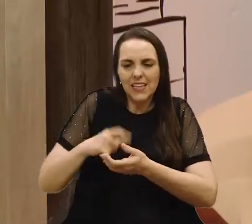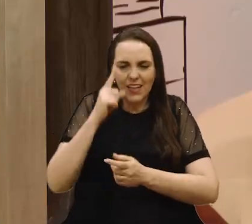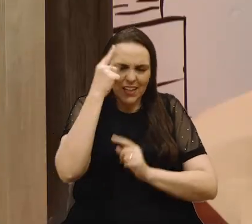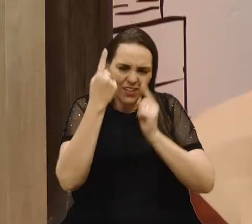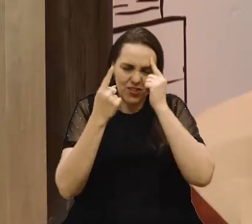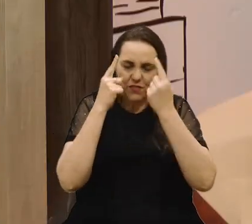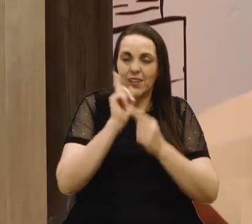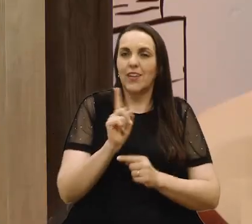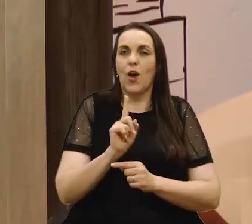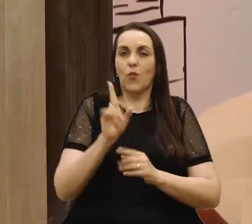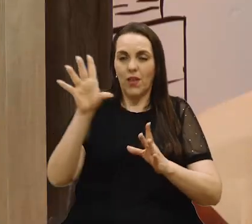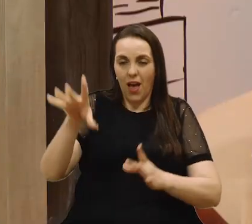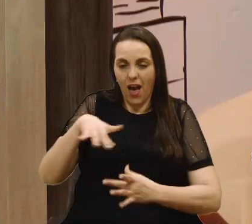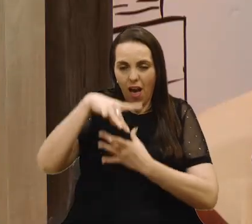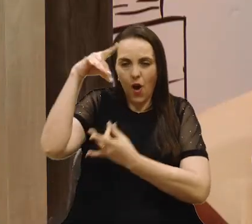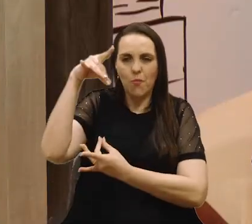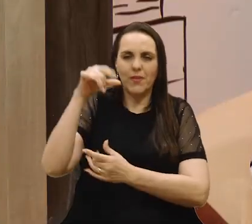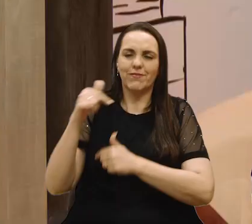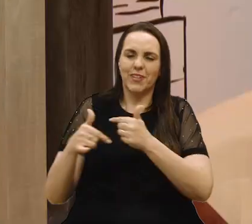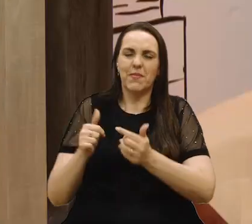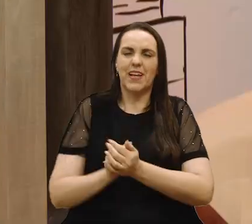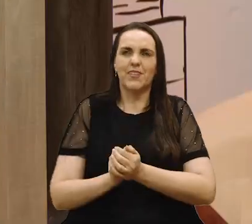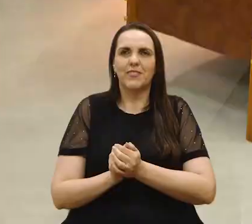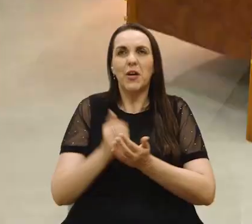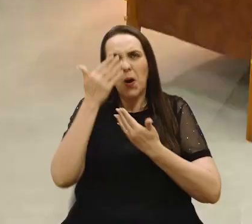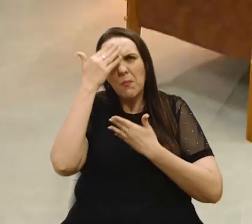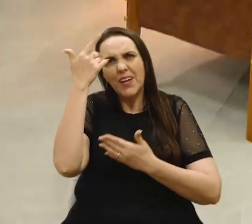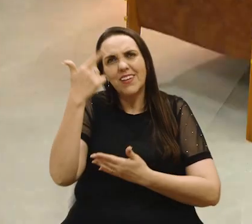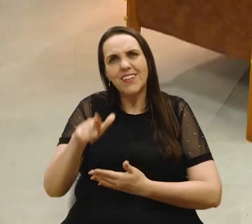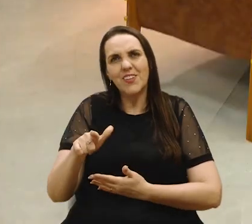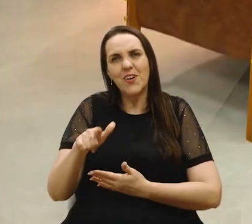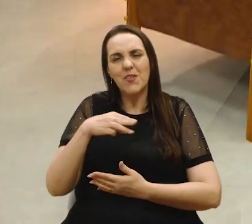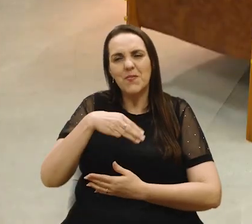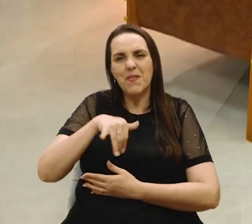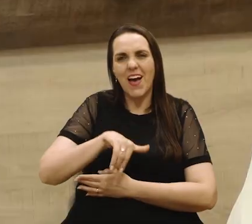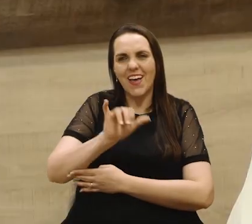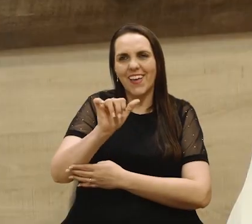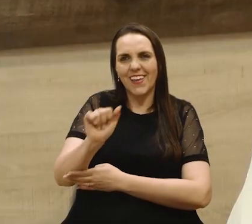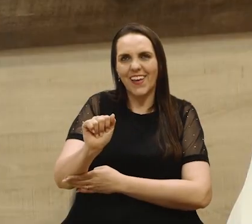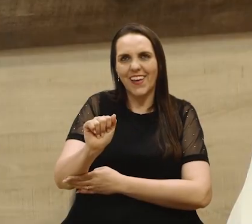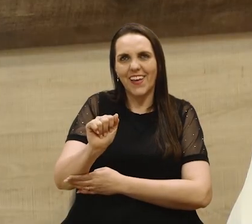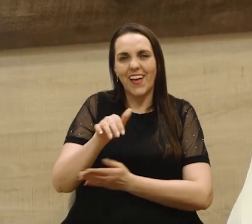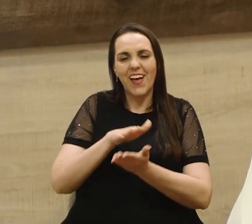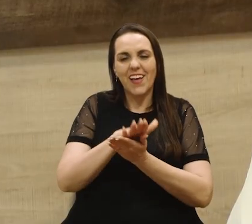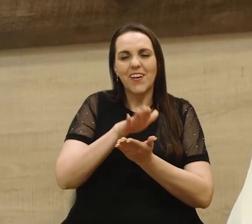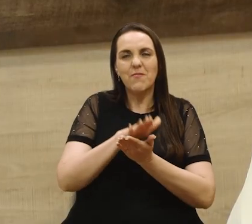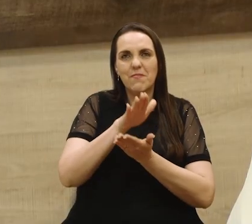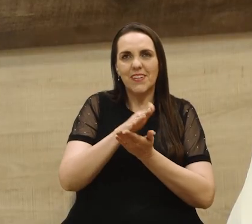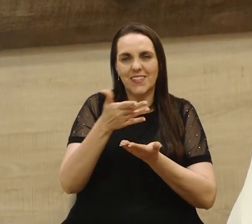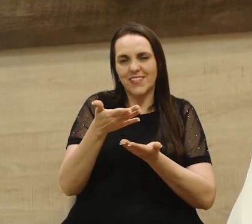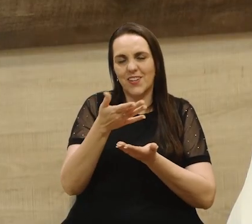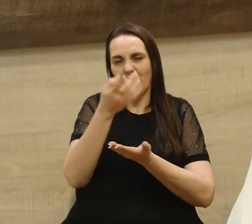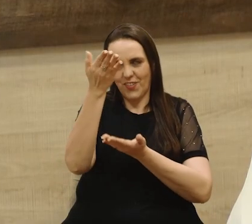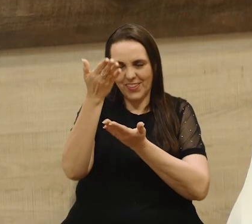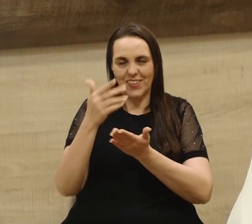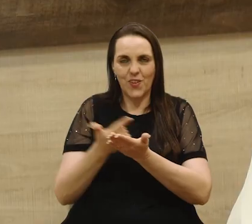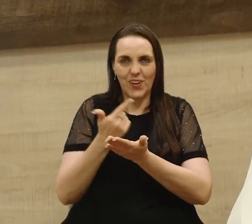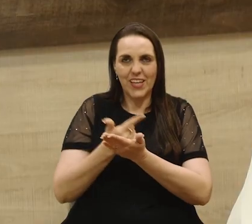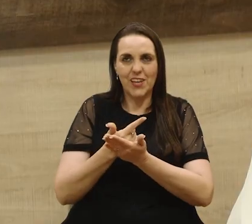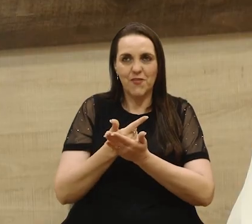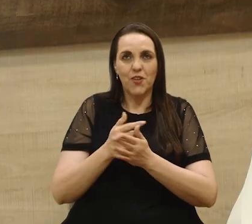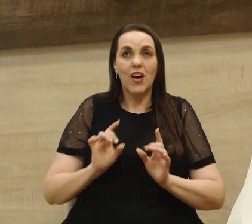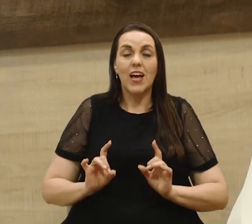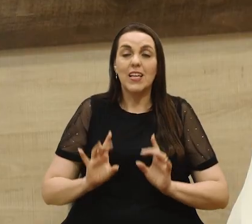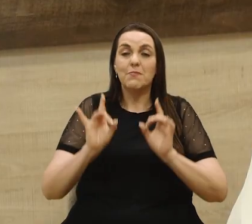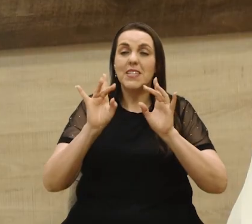eu trabalho com a alma, mas trabalho. Mais uma vez, muito obrigado, então, Maia, mais uma edição do Café com Letras, essa